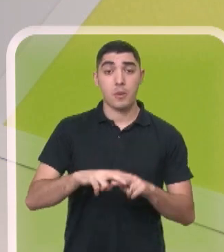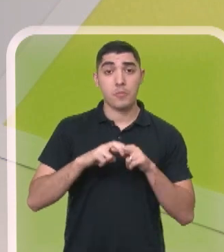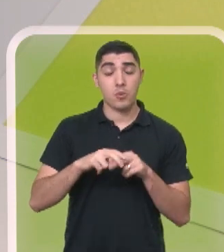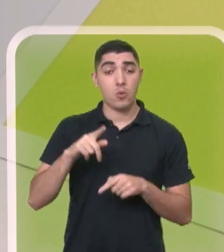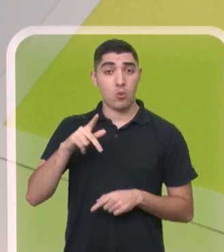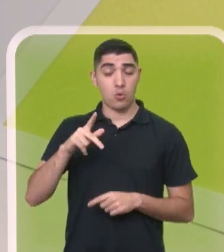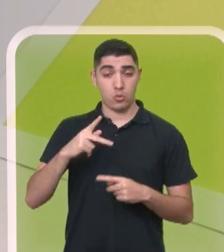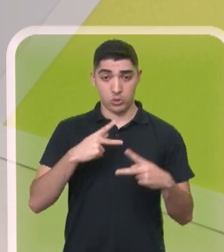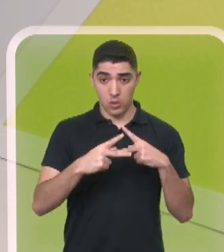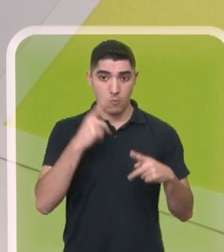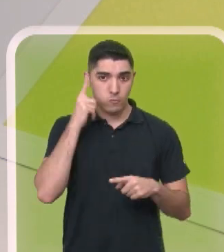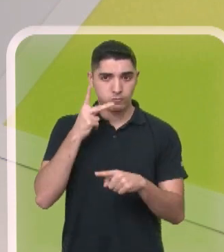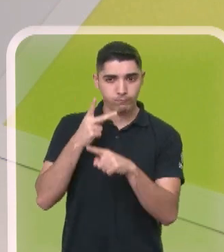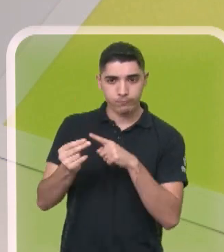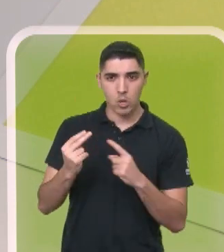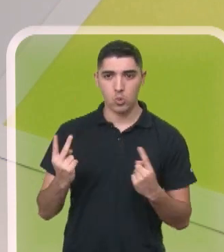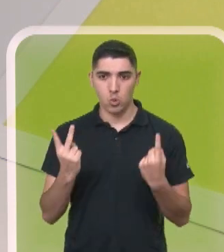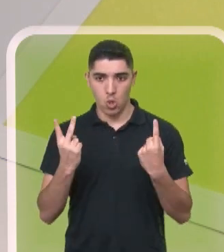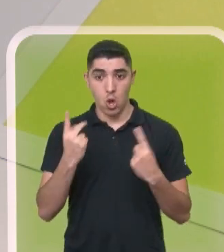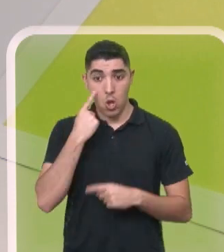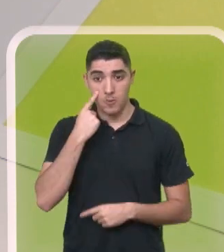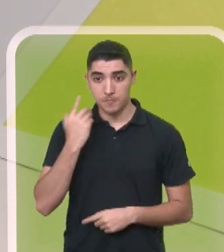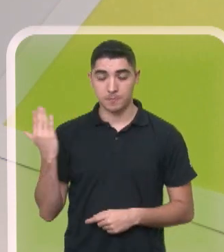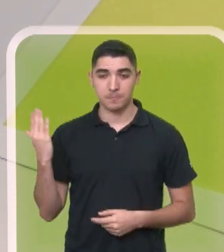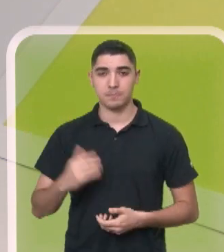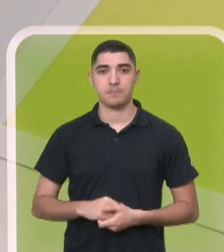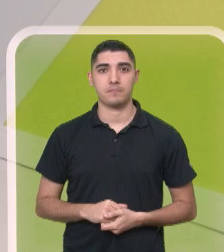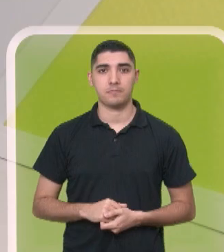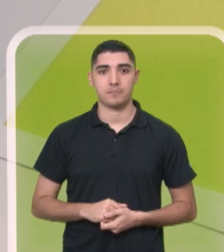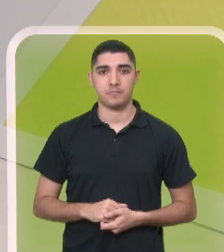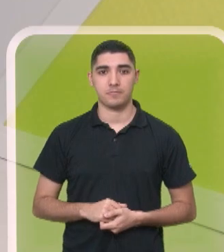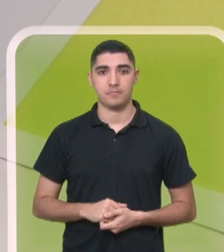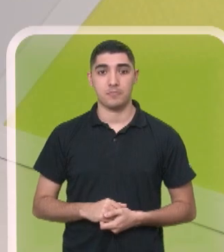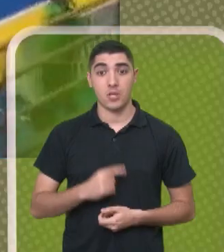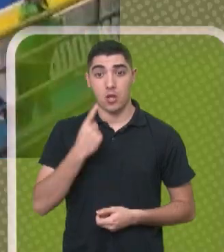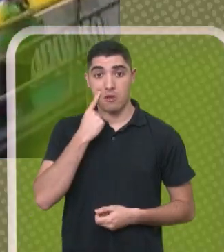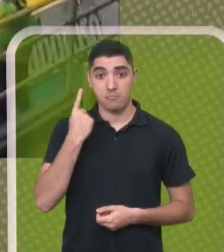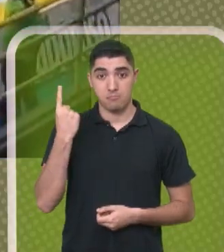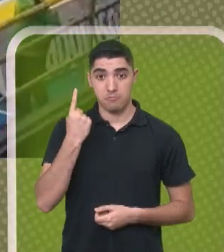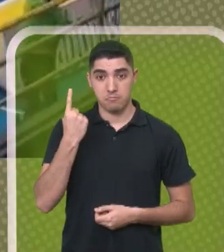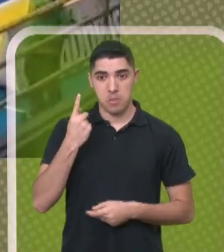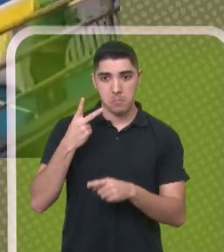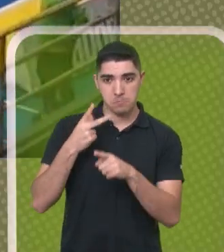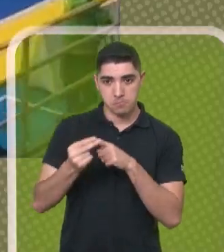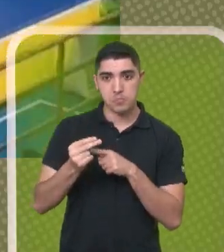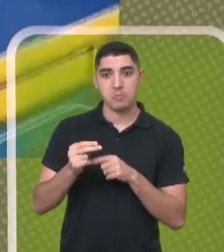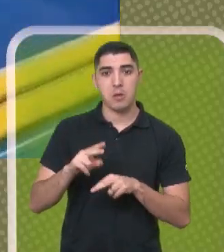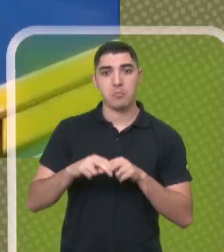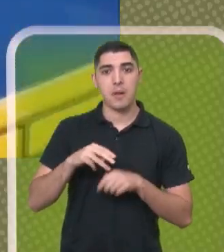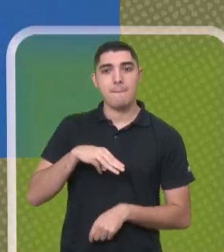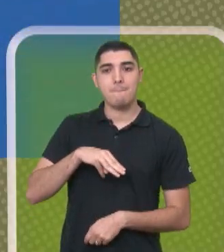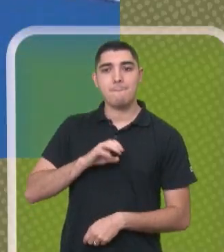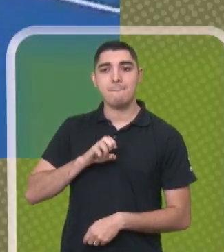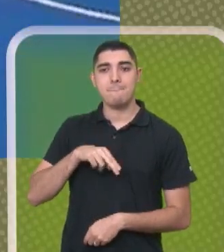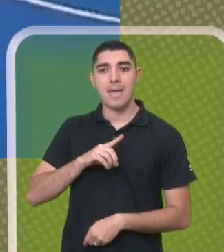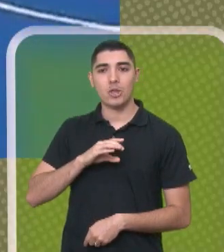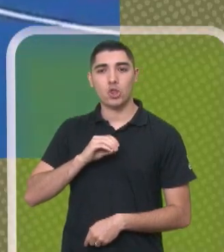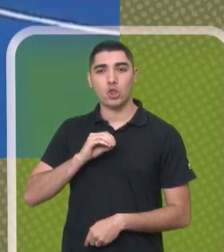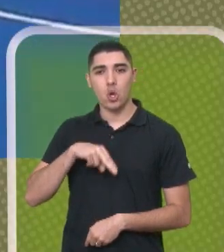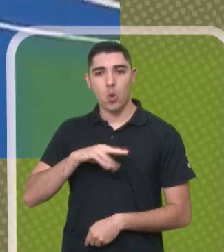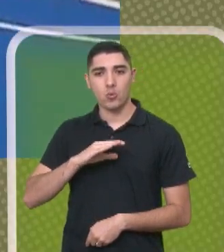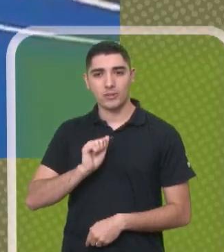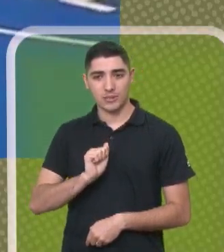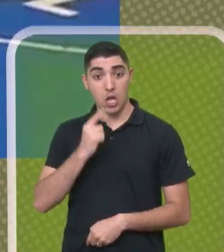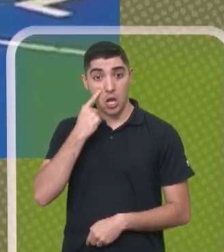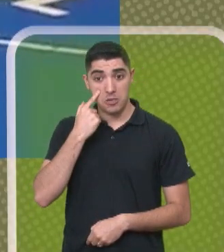por 2-1. Vamos ver os gols, por gentileza, Matheus. Olha aí, o primeiro gol marcado pelo Mendonça, belo tapa ali do Mendonça,